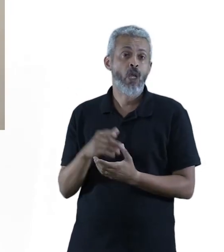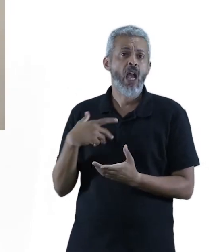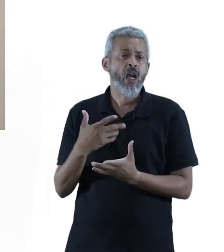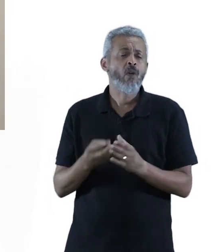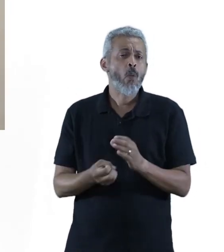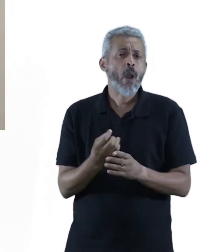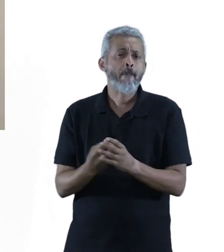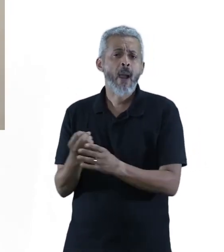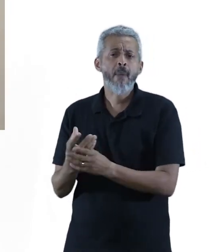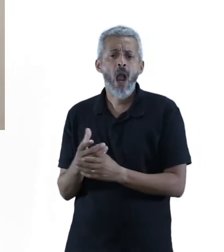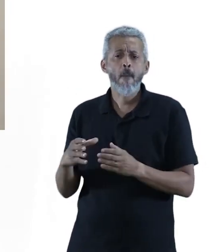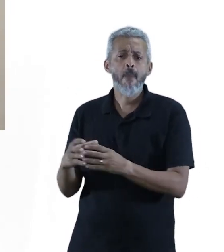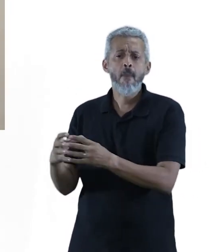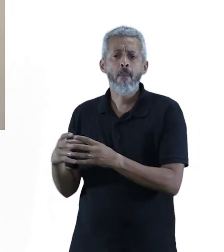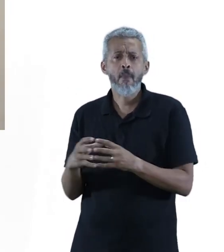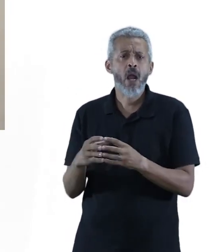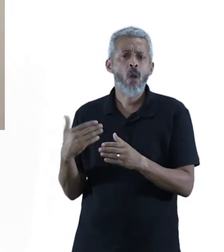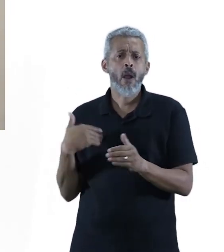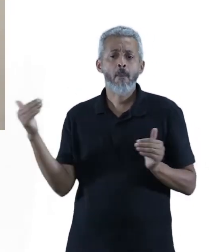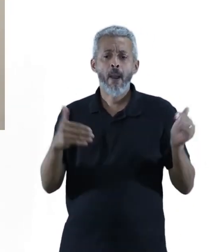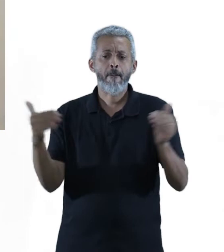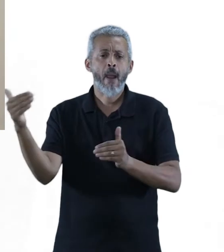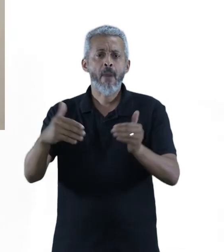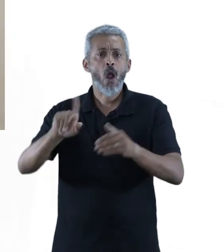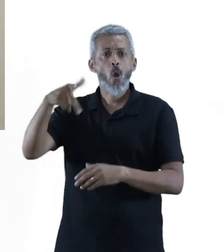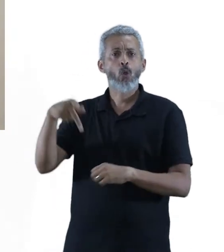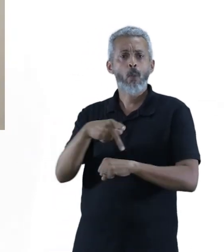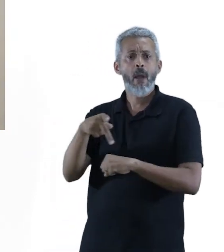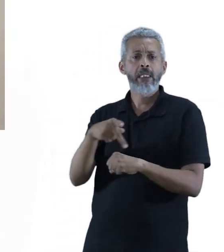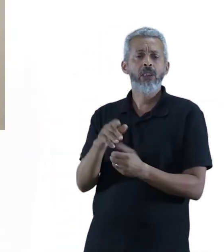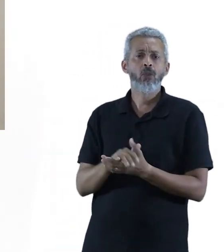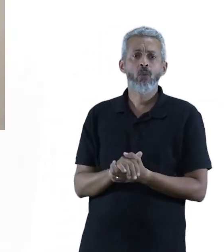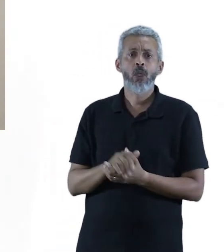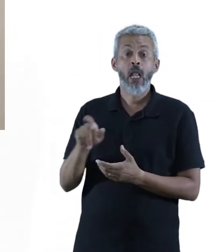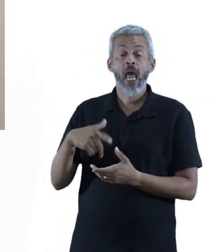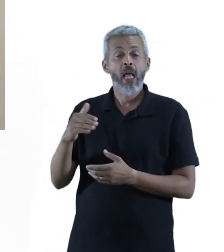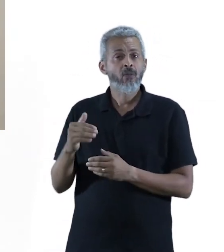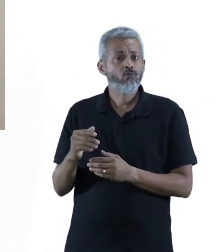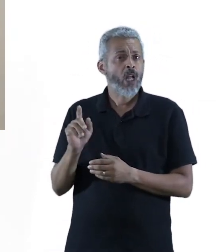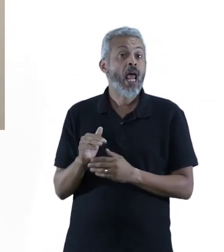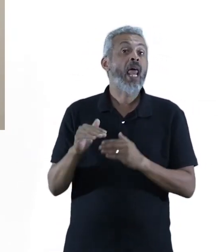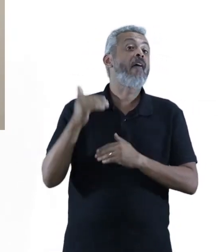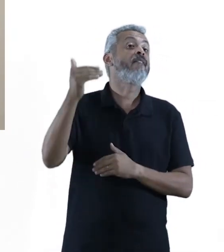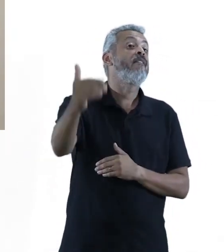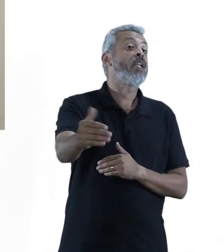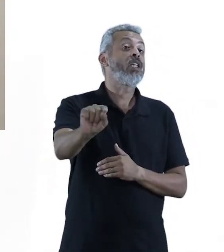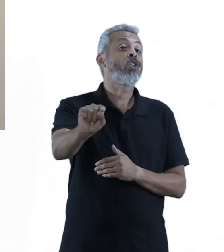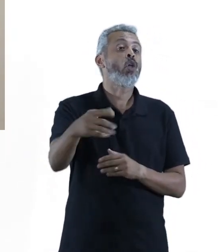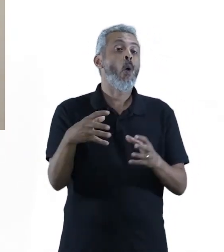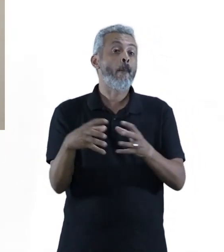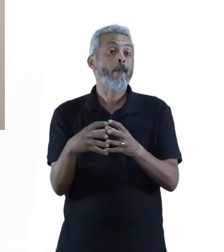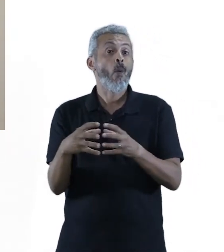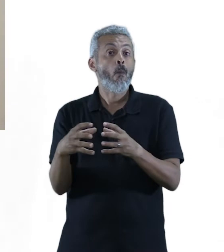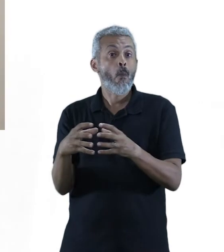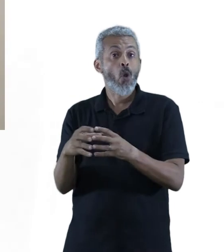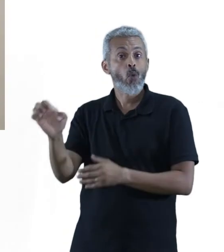de livre comércio e vai se formalizando ainda mais com a entrada de outros países, para que se forme lá